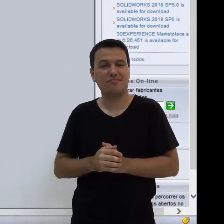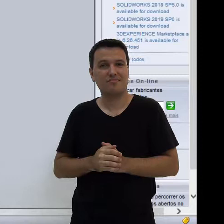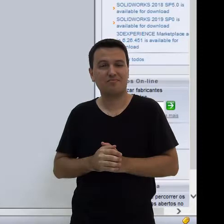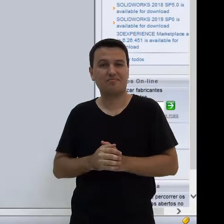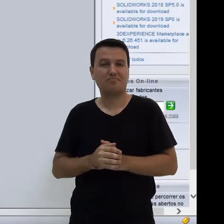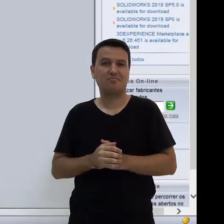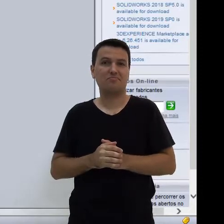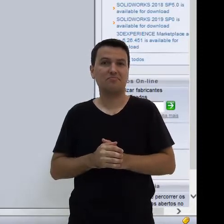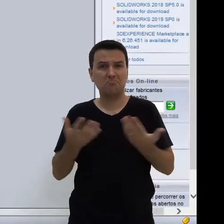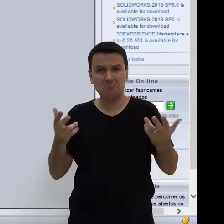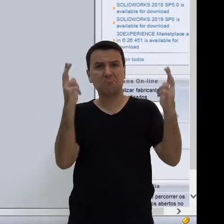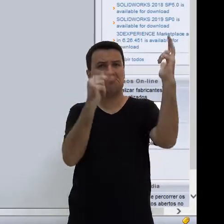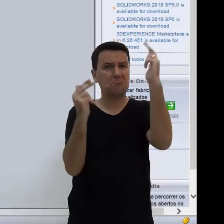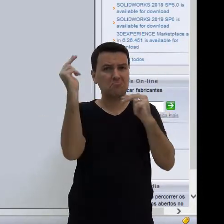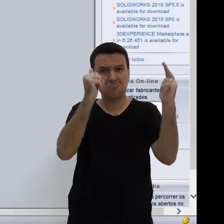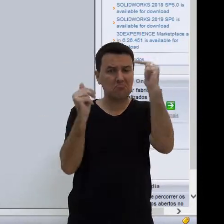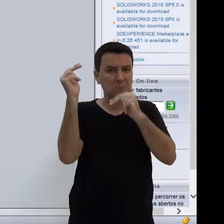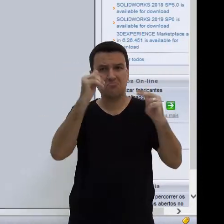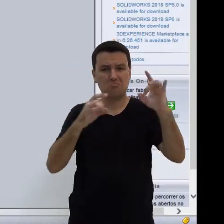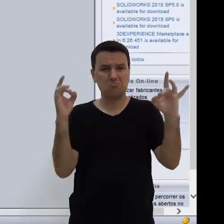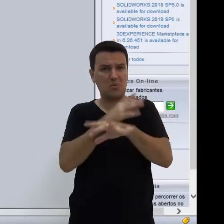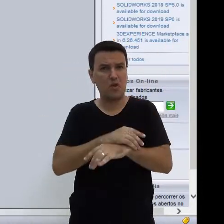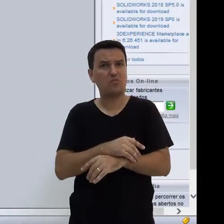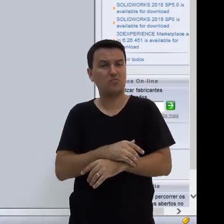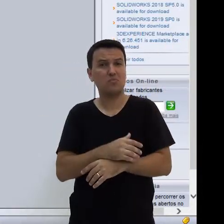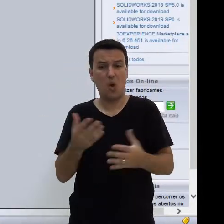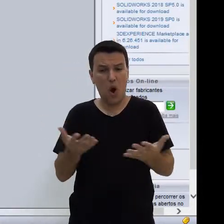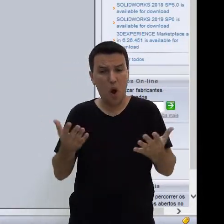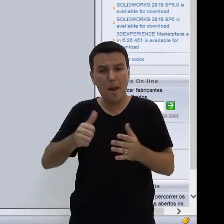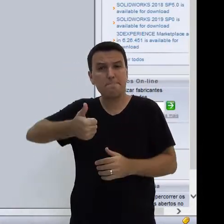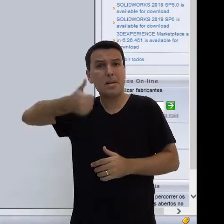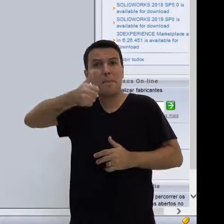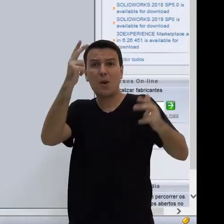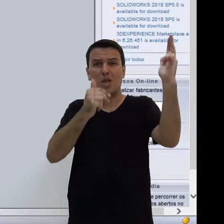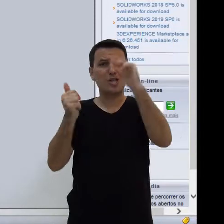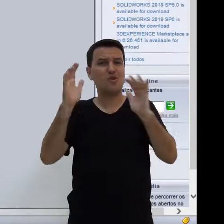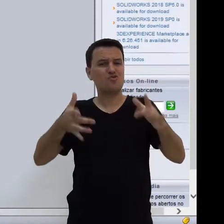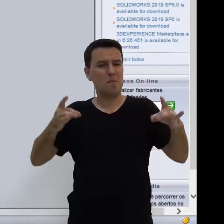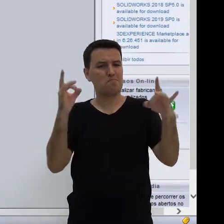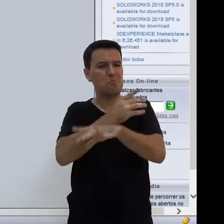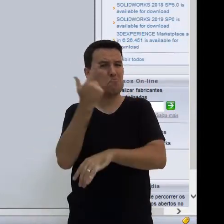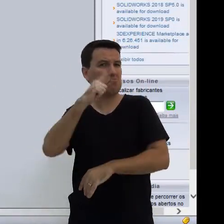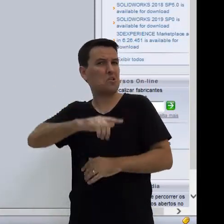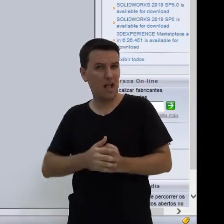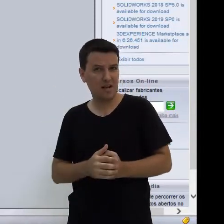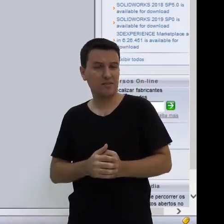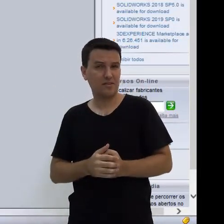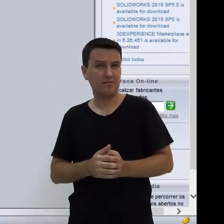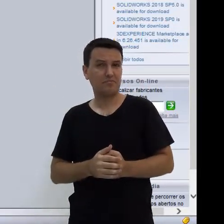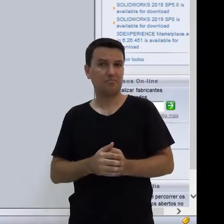fiz, e está concluído. Muito bem, pessoal, concluímos o nosso primeiro desenho, a nossa primeira peça no